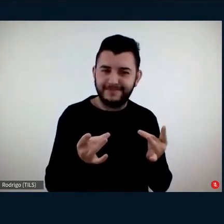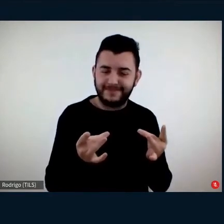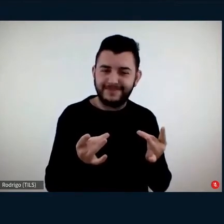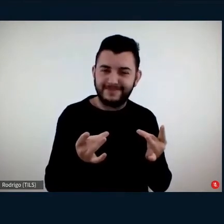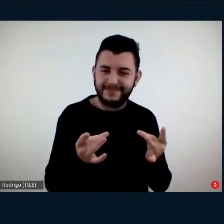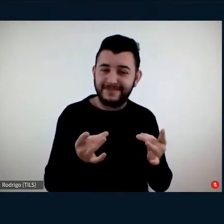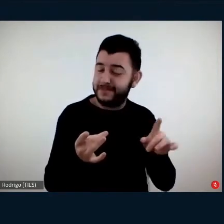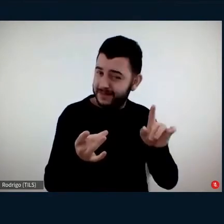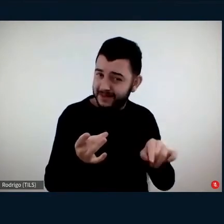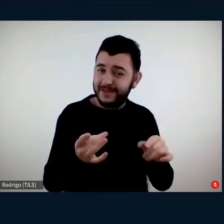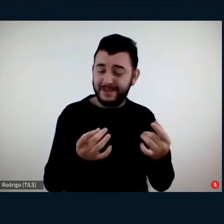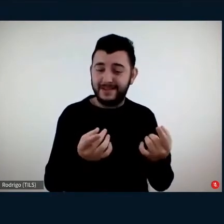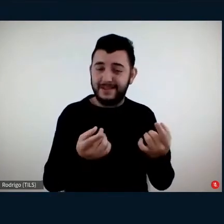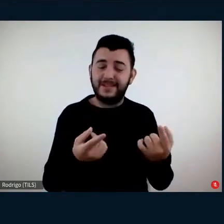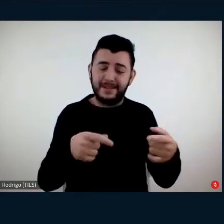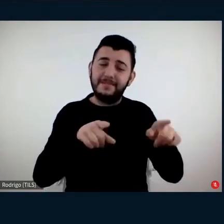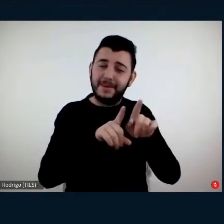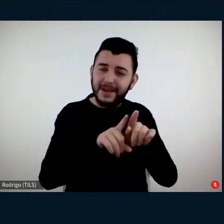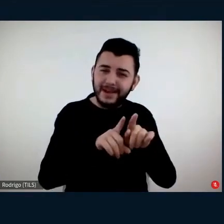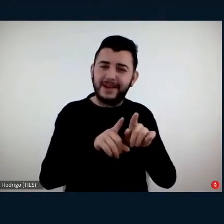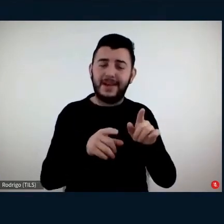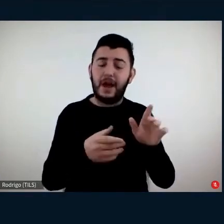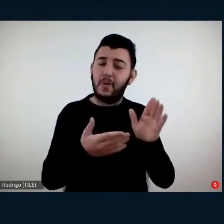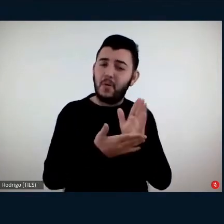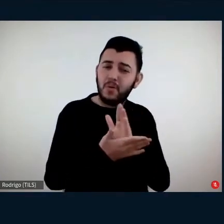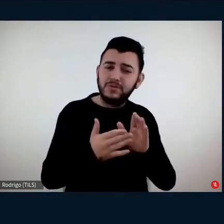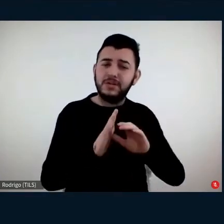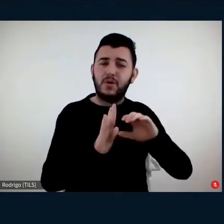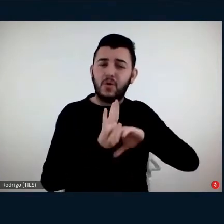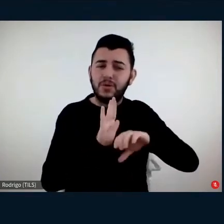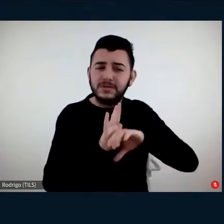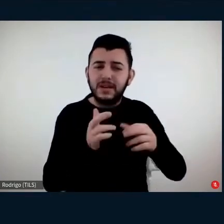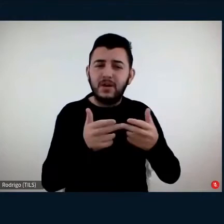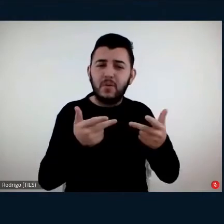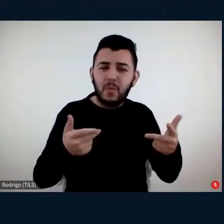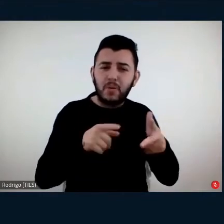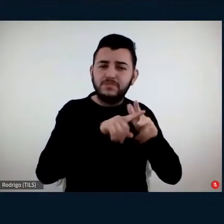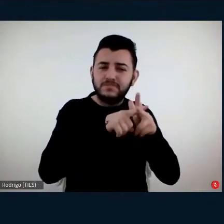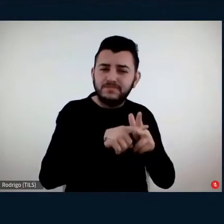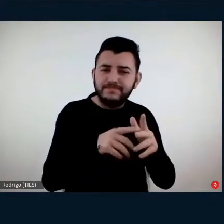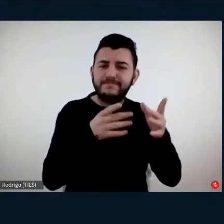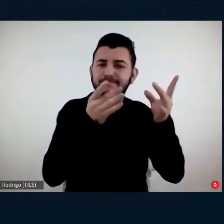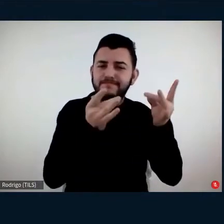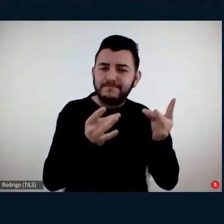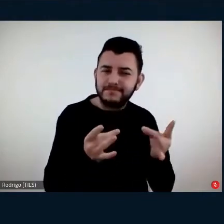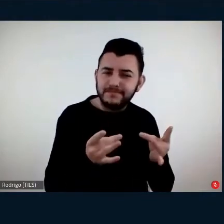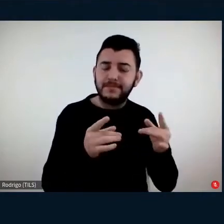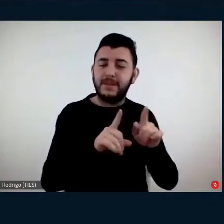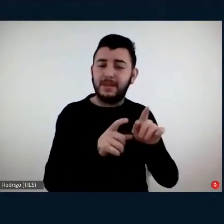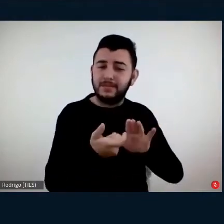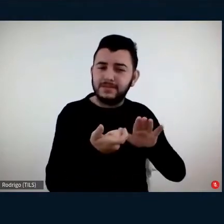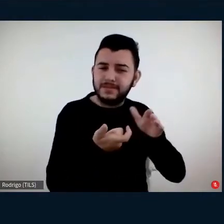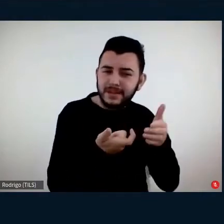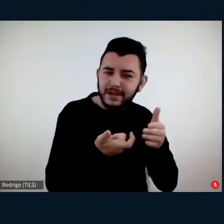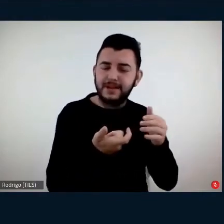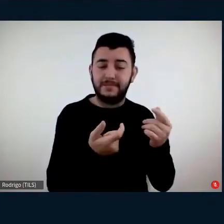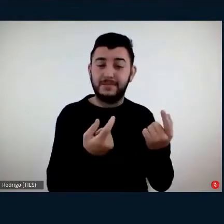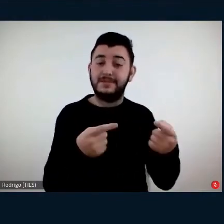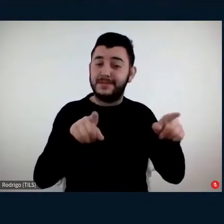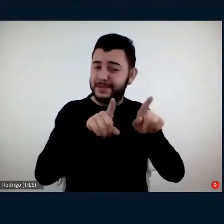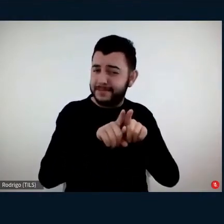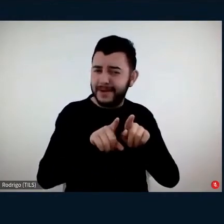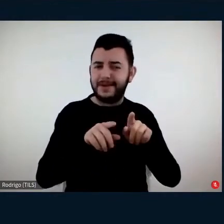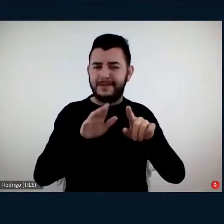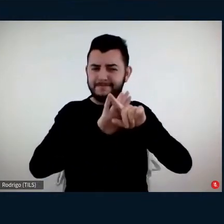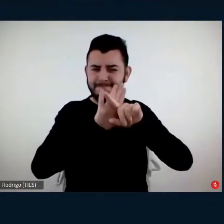assim, desenvolvido, né? Algumas definições, ter um pouquinho mais de rigor com relação aos termos, vai ficar um trabalho